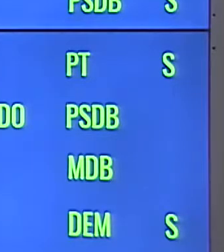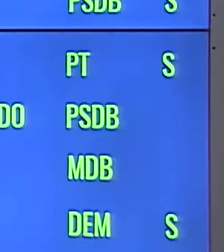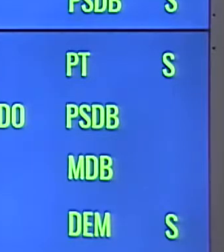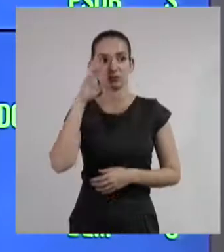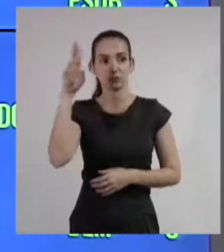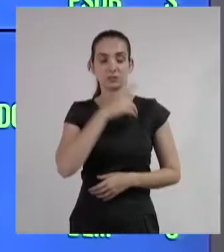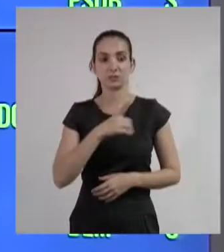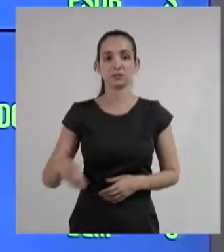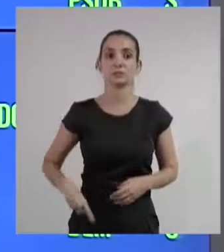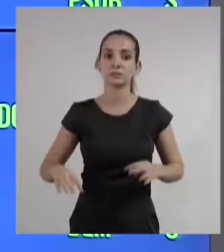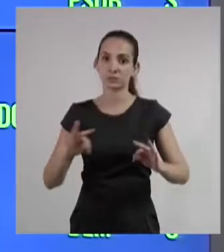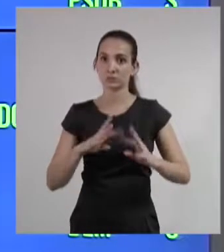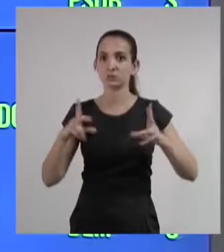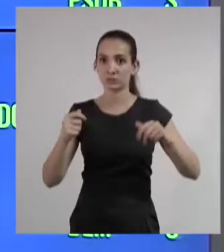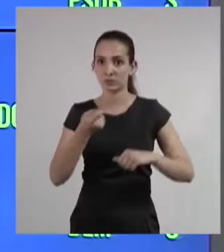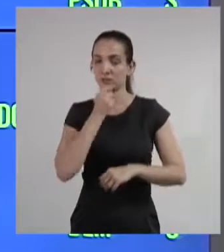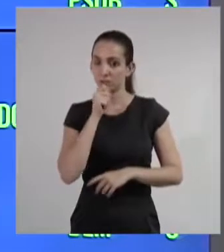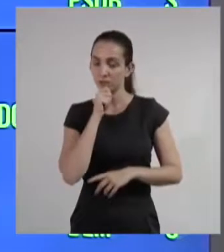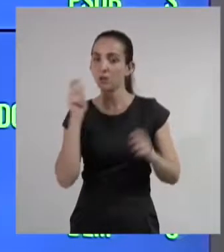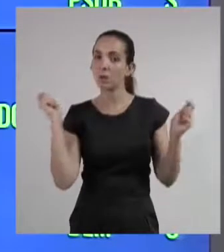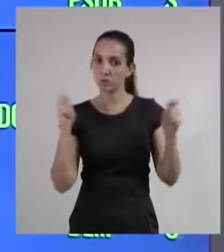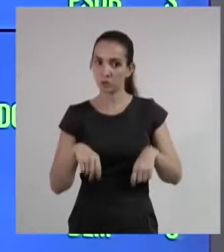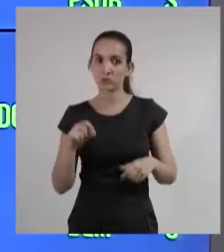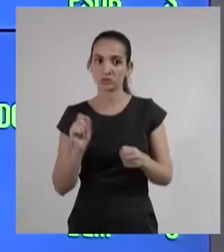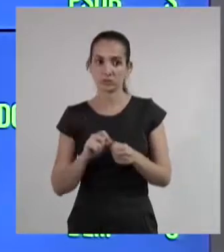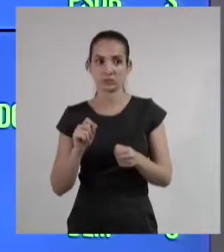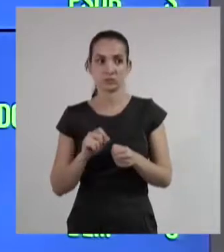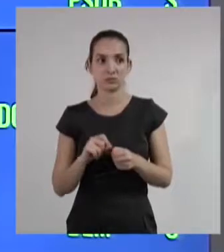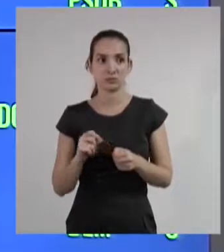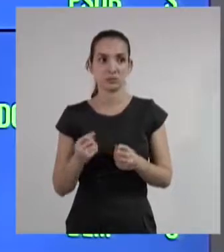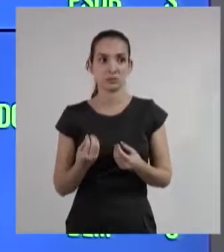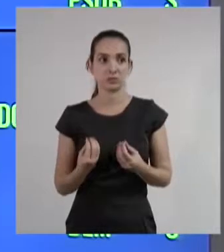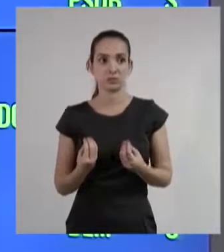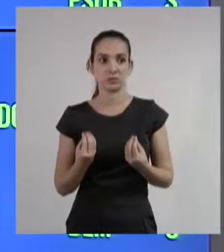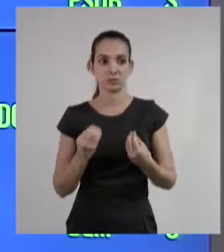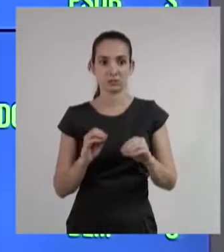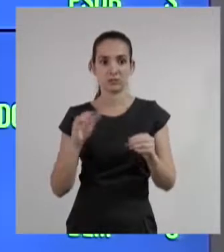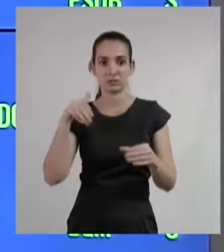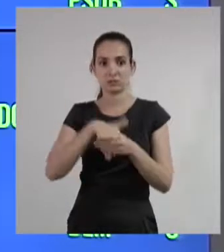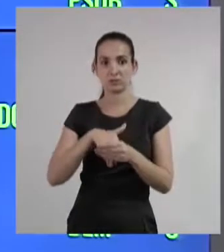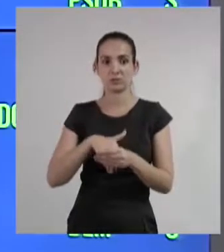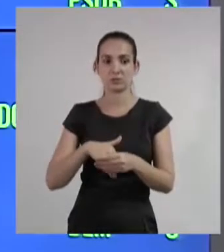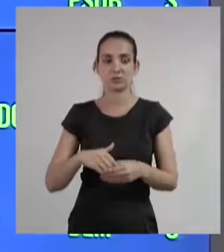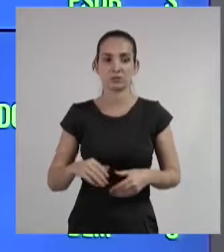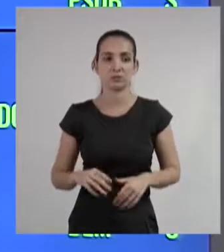Solicito os 9 deputados que ainda podem exercer o voto.